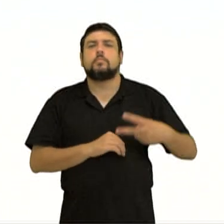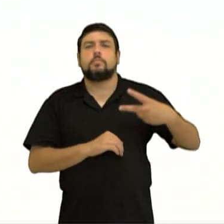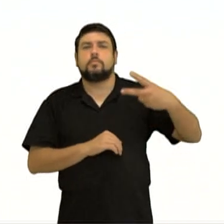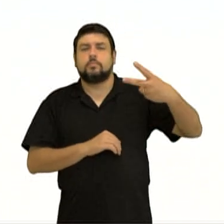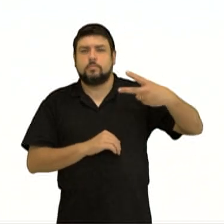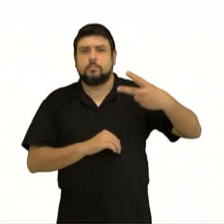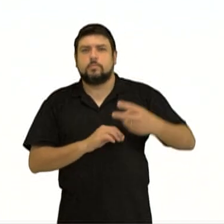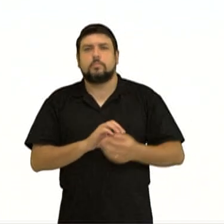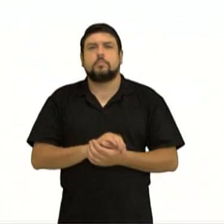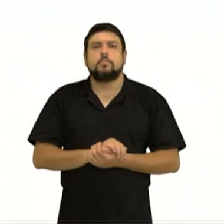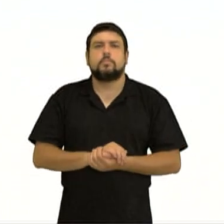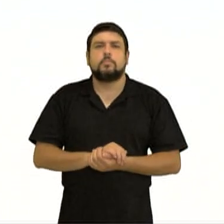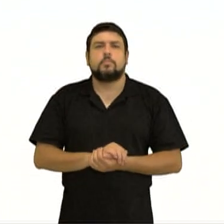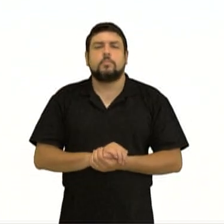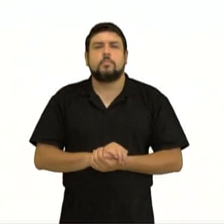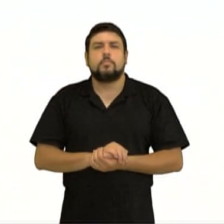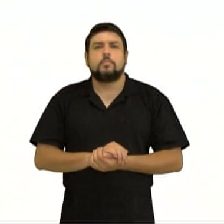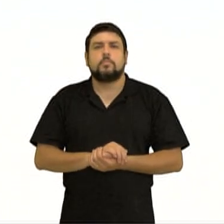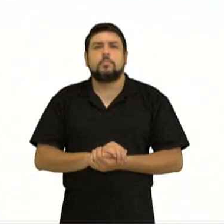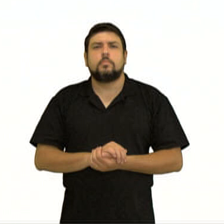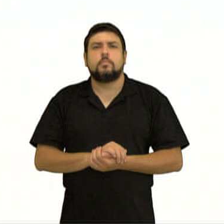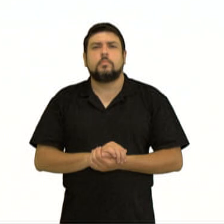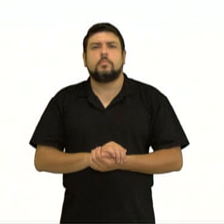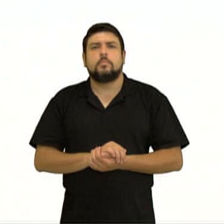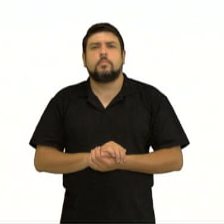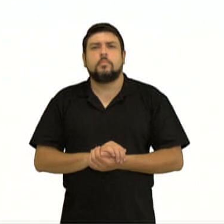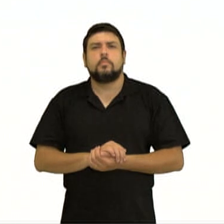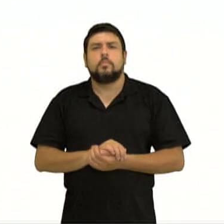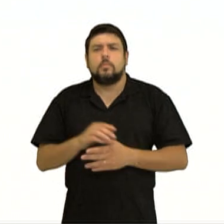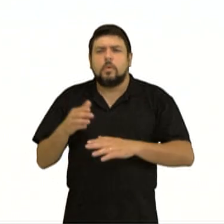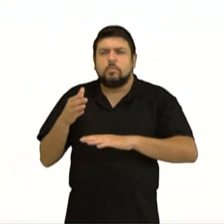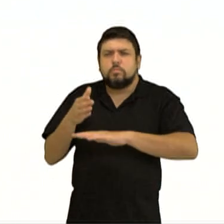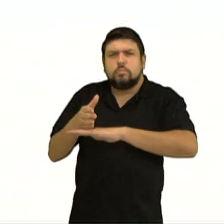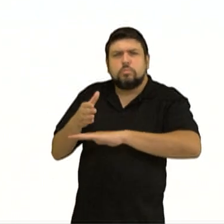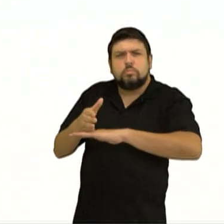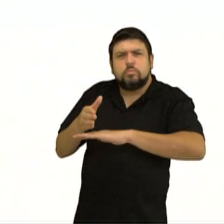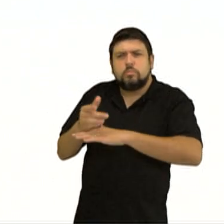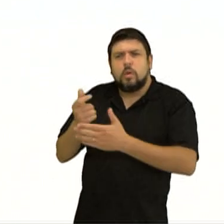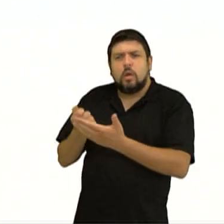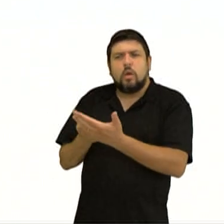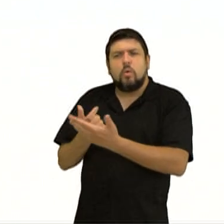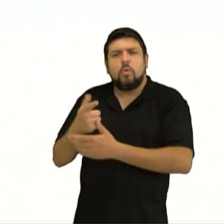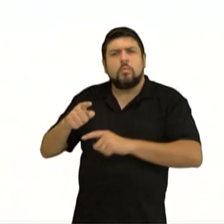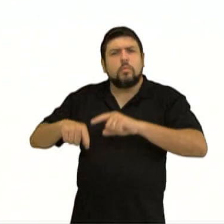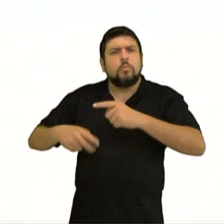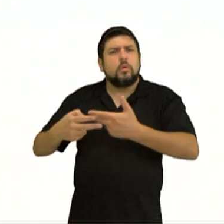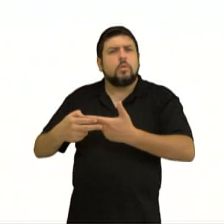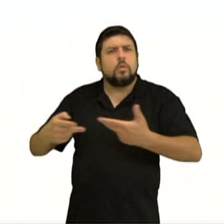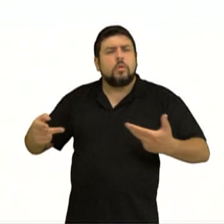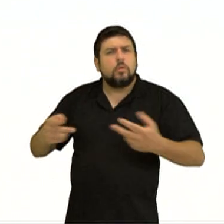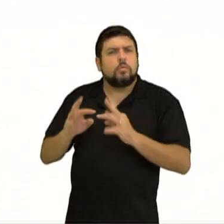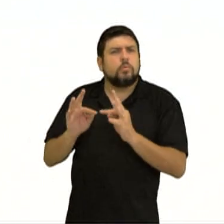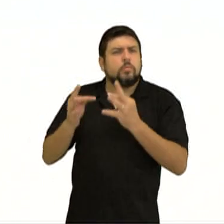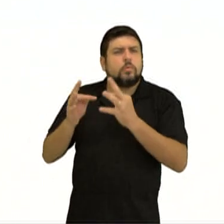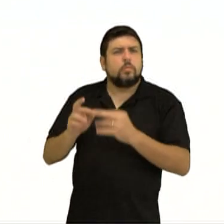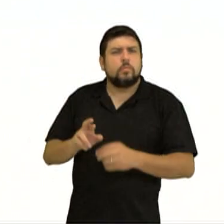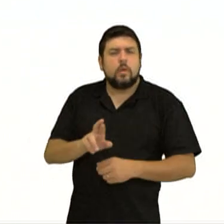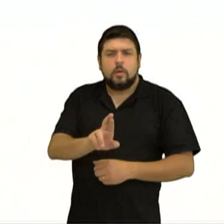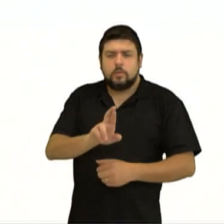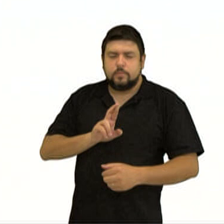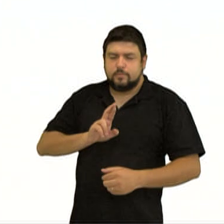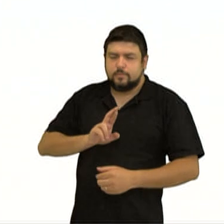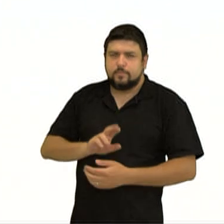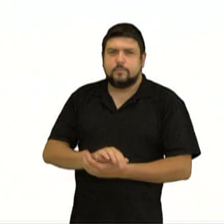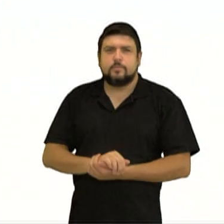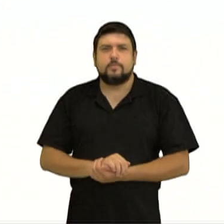electronic devices? Com que frequência você compra aparelhos eletrônicos? De forma pessoal e em inglês, respondam aí que eu já